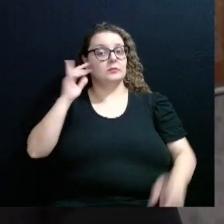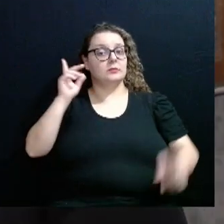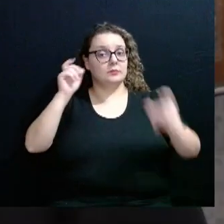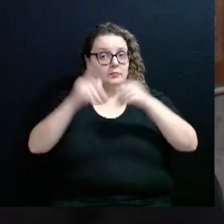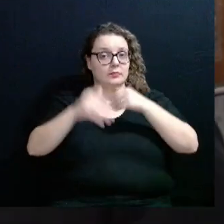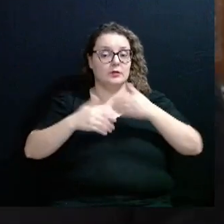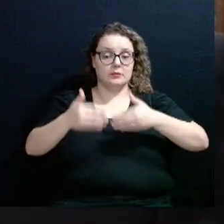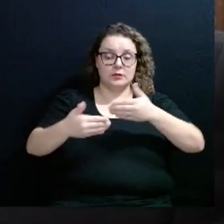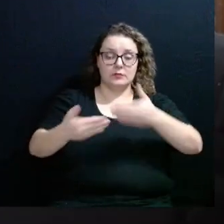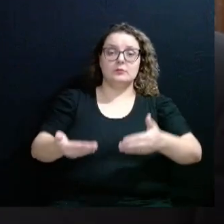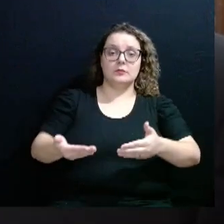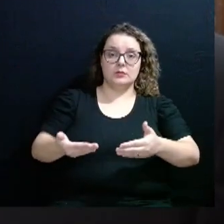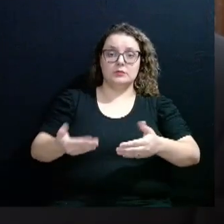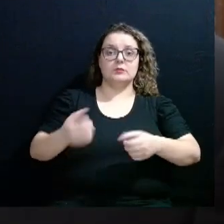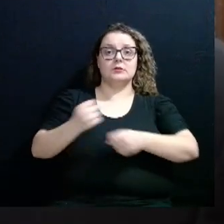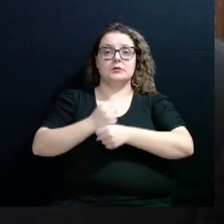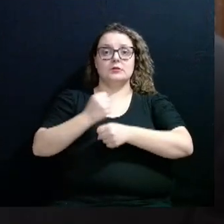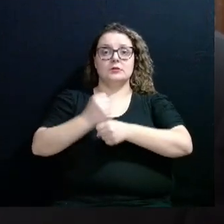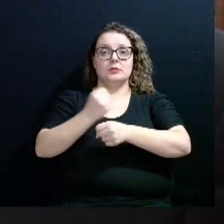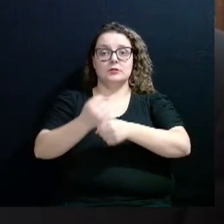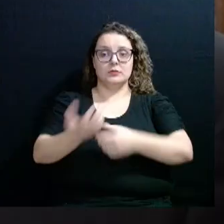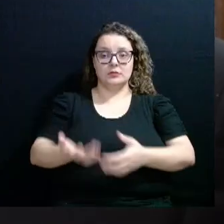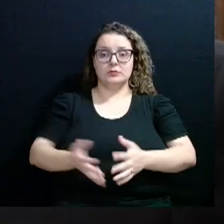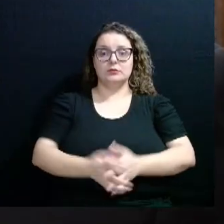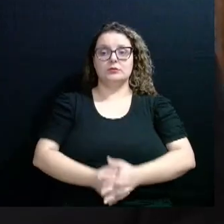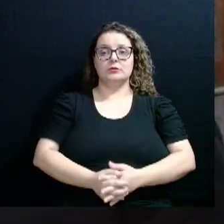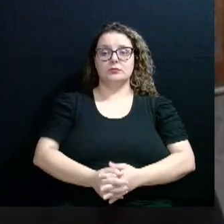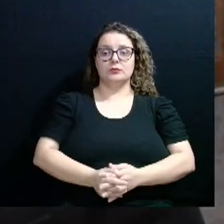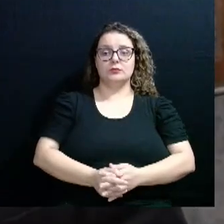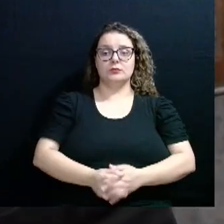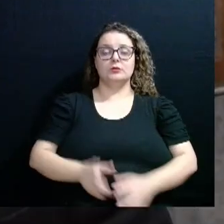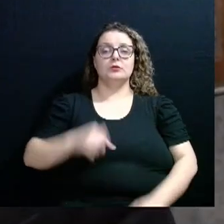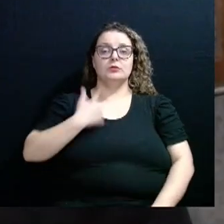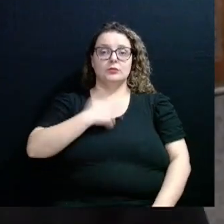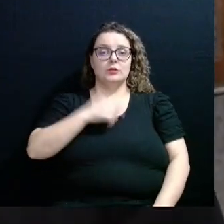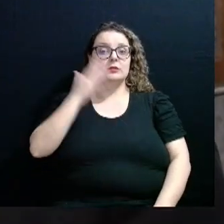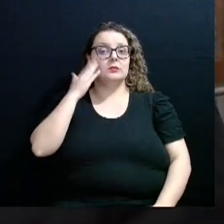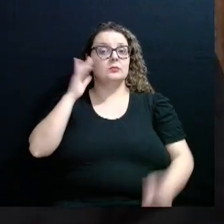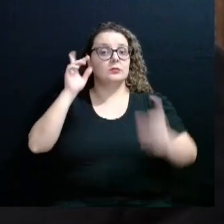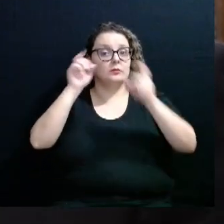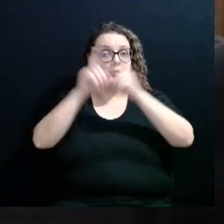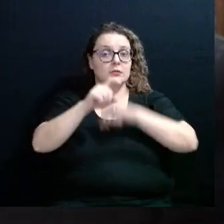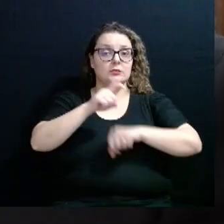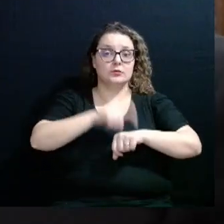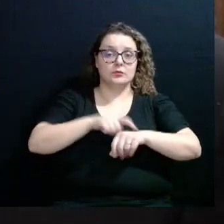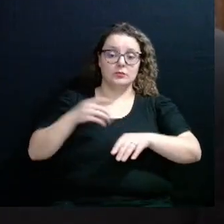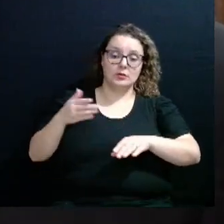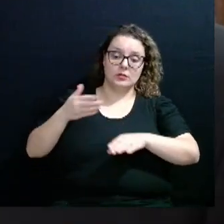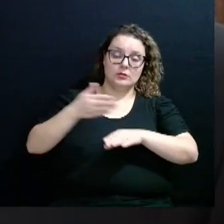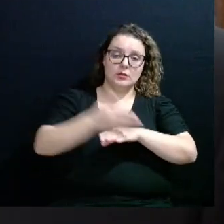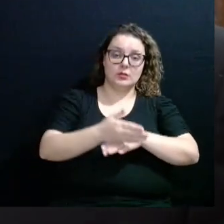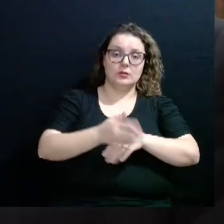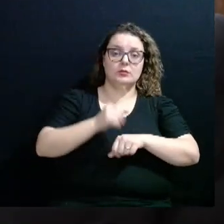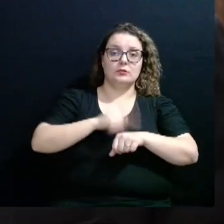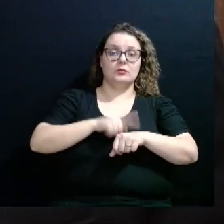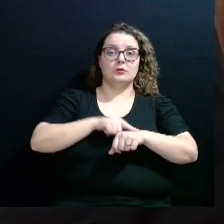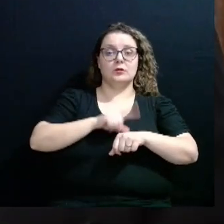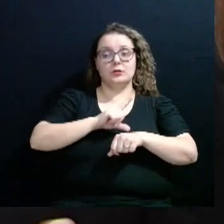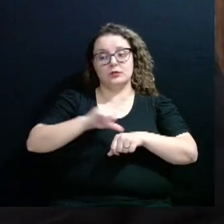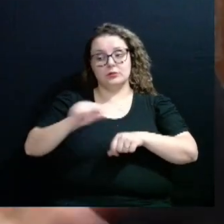muitos anos, tá? A gente sabe que é muito complicado no horário de entrada, no horário de saída das escolas,